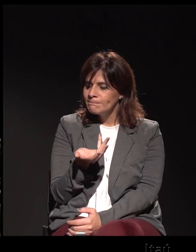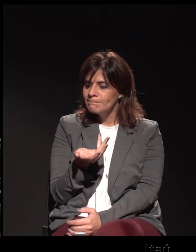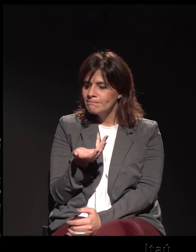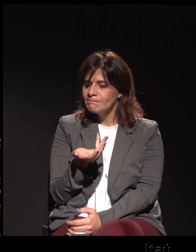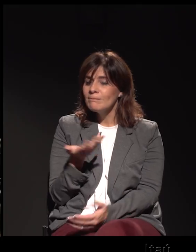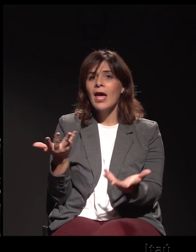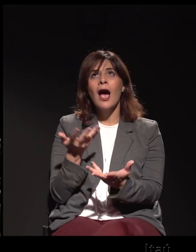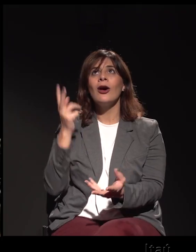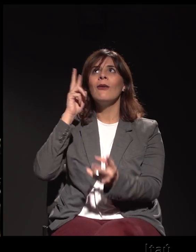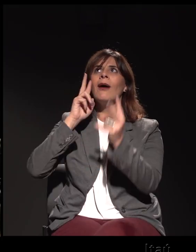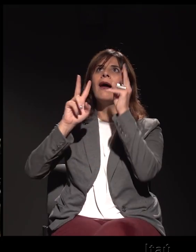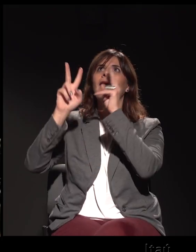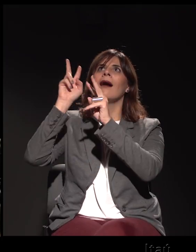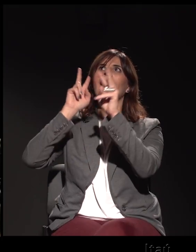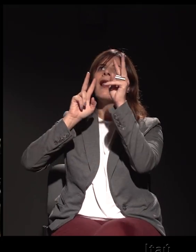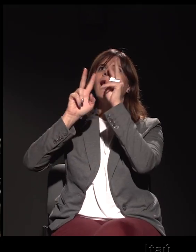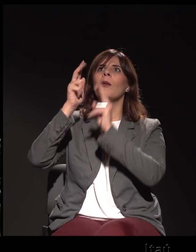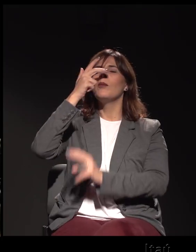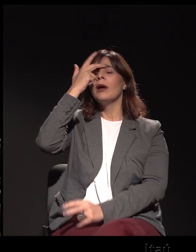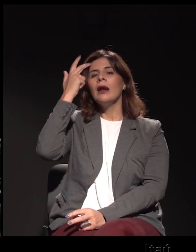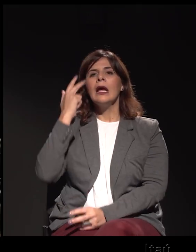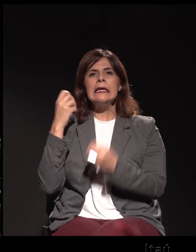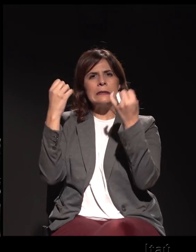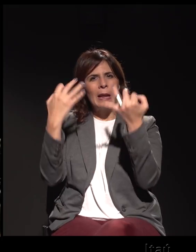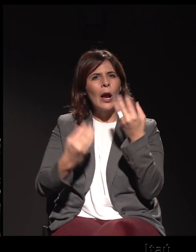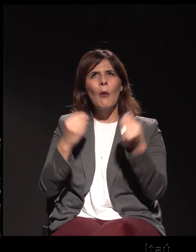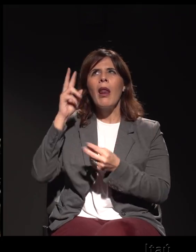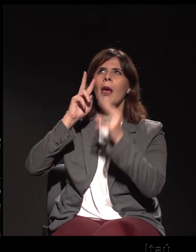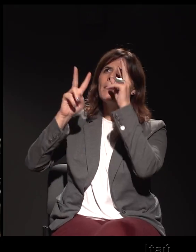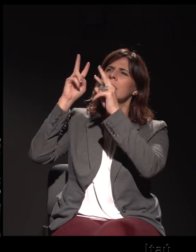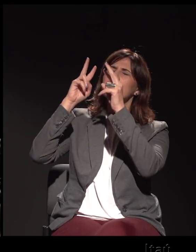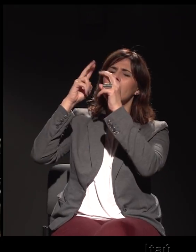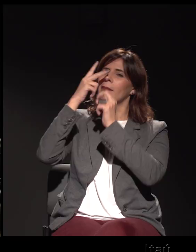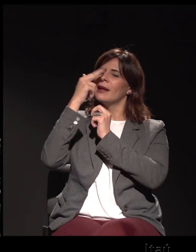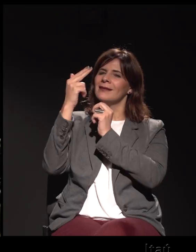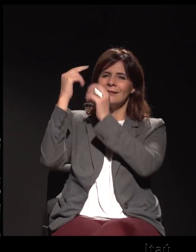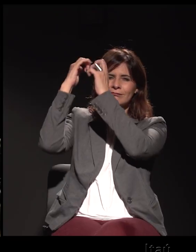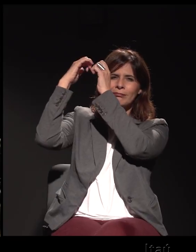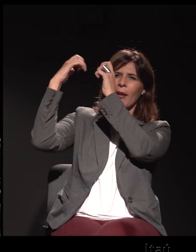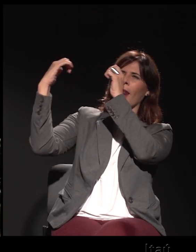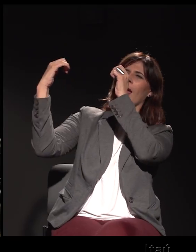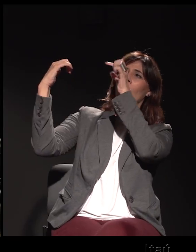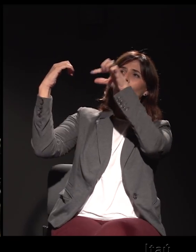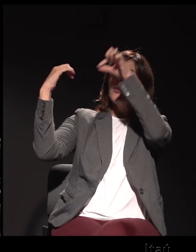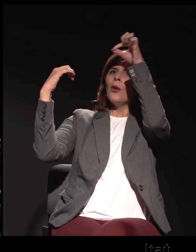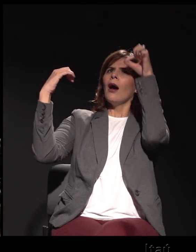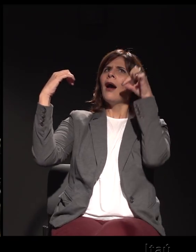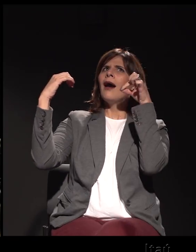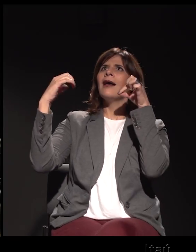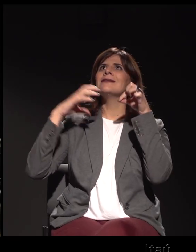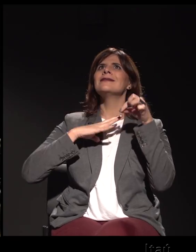Porque agora eu vou para a memória, né? Se eu fico falando de memória, eu vou lá na memória e fico captando coisas da cidade.